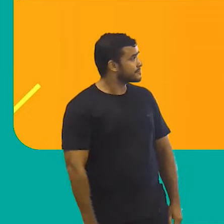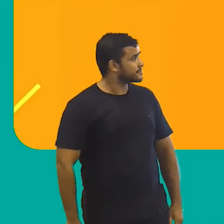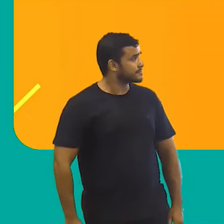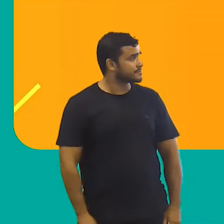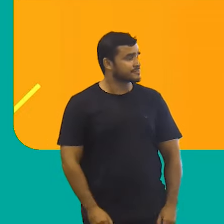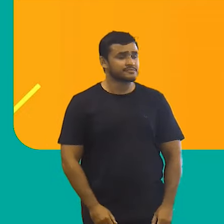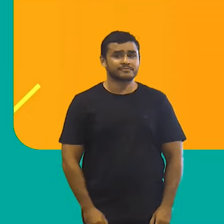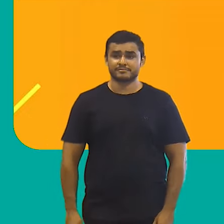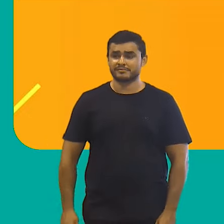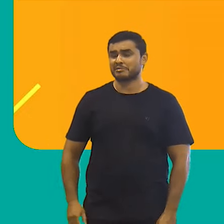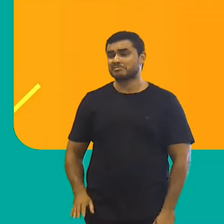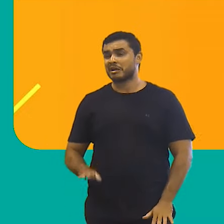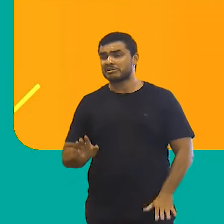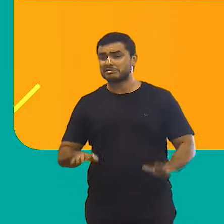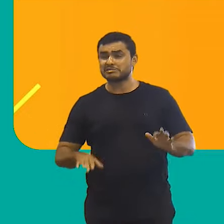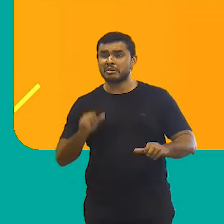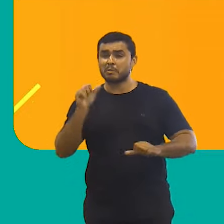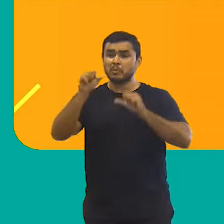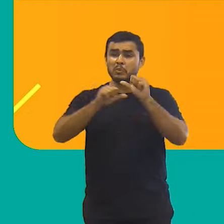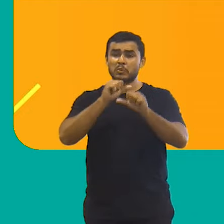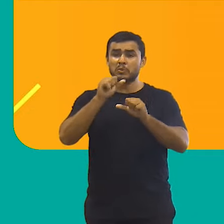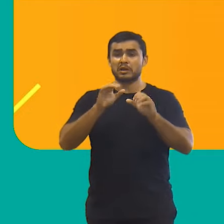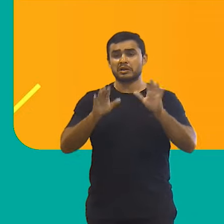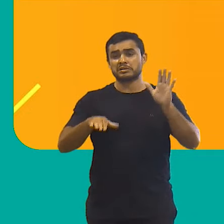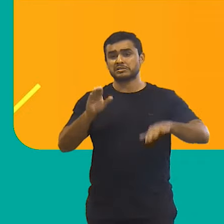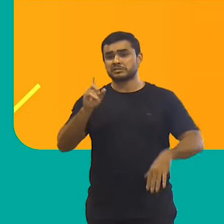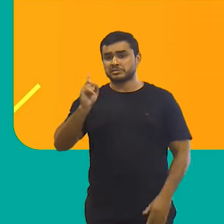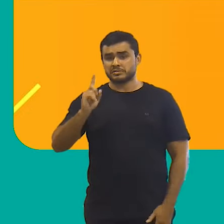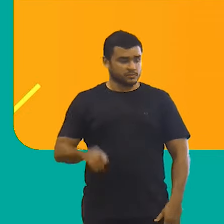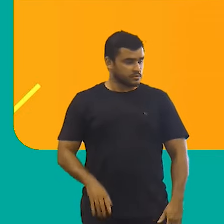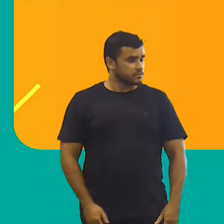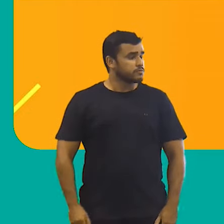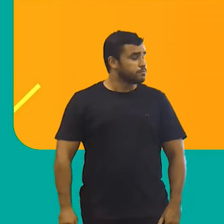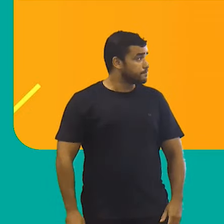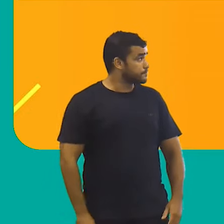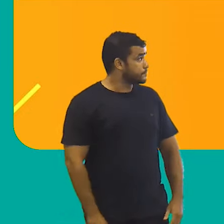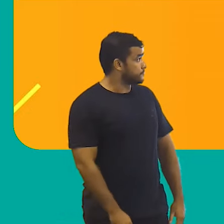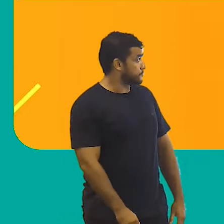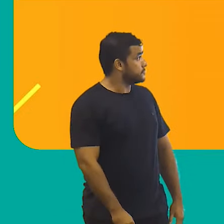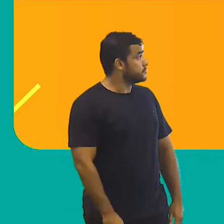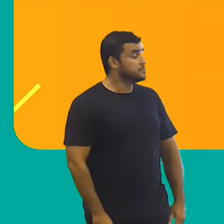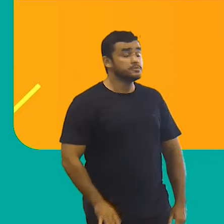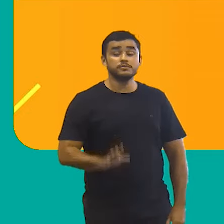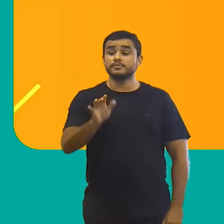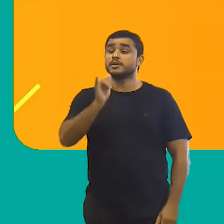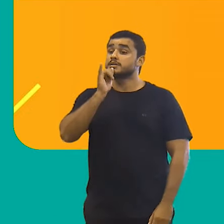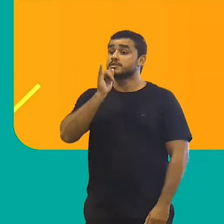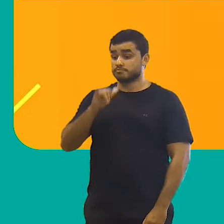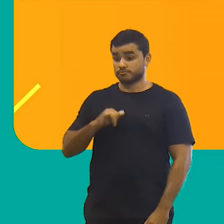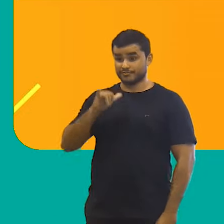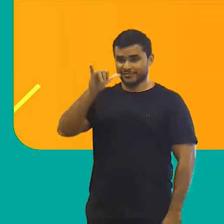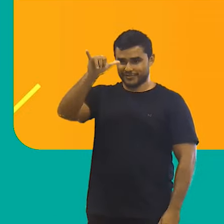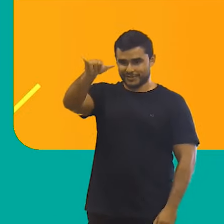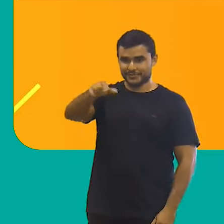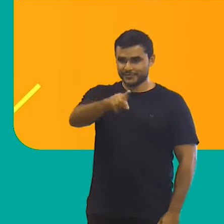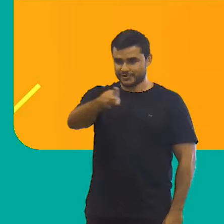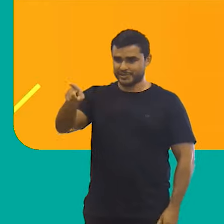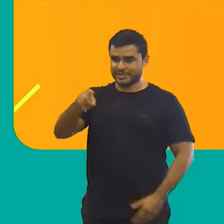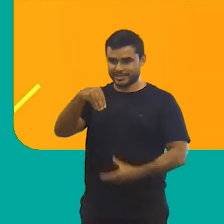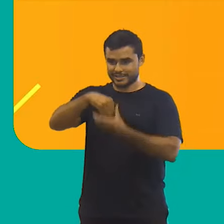Muda uma palavrinha ou outra. Professor, mas eu não sei, vamos lá. É comum em viagens de avião sermos solicitados a desligar